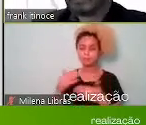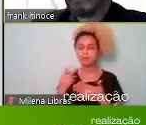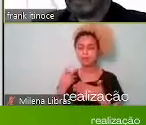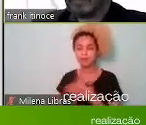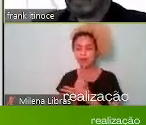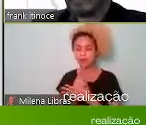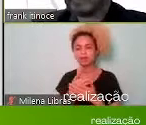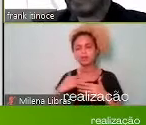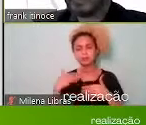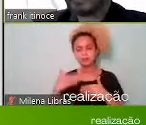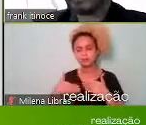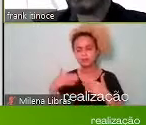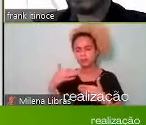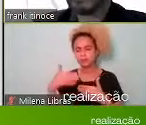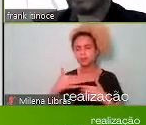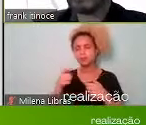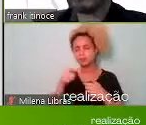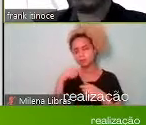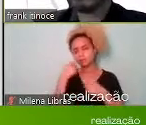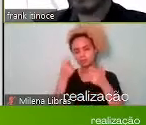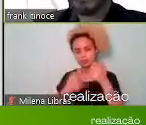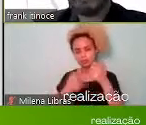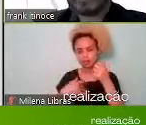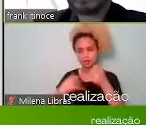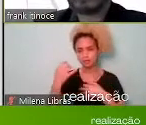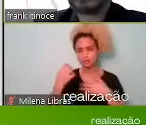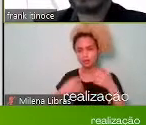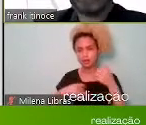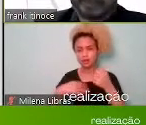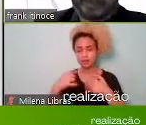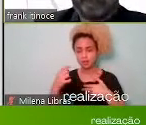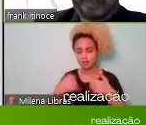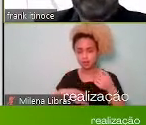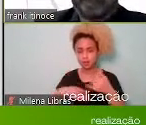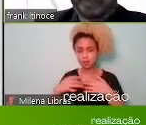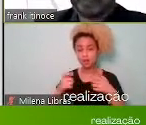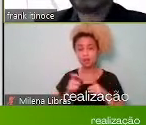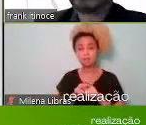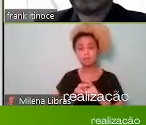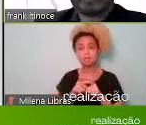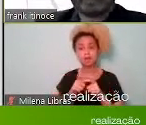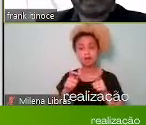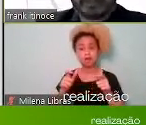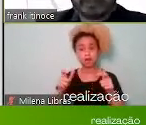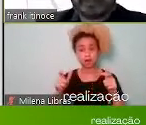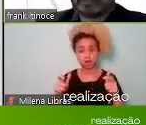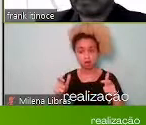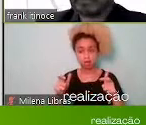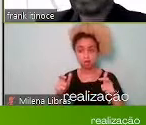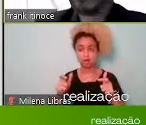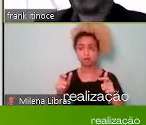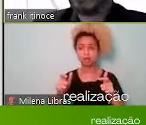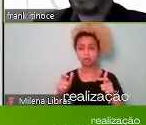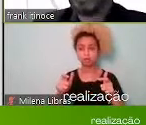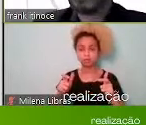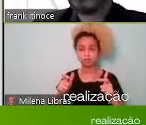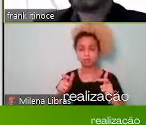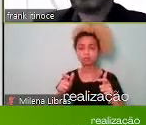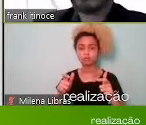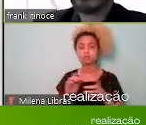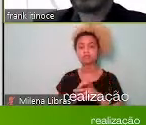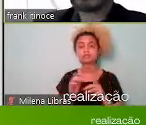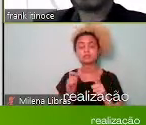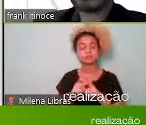E assim vai. Aí ele vai explicando. Apesar que a grande maioria, dedinhos, a